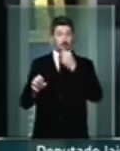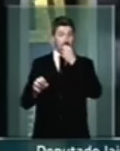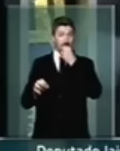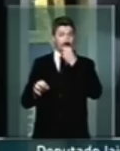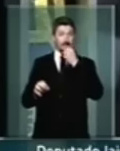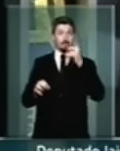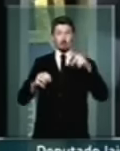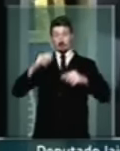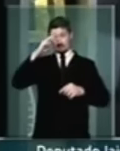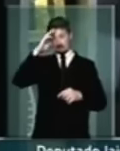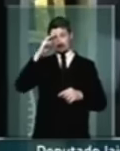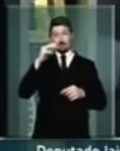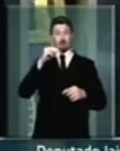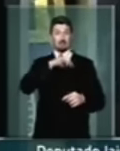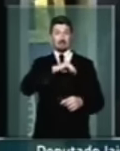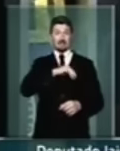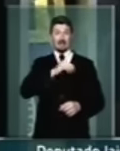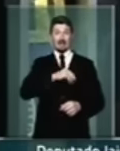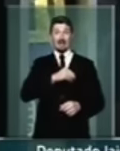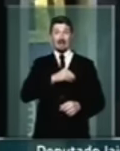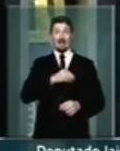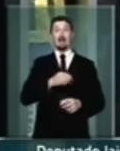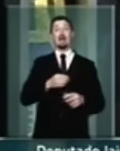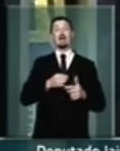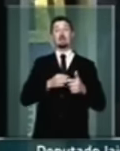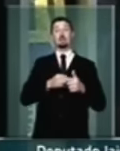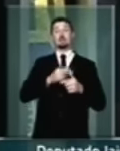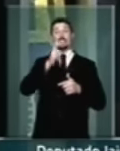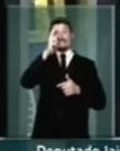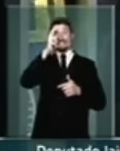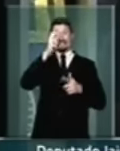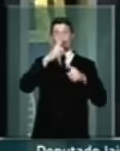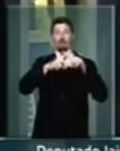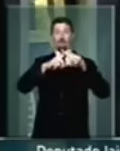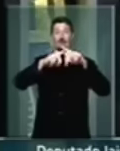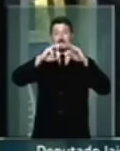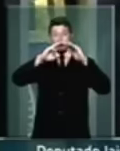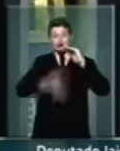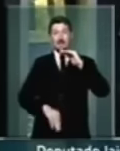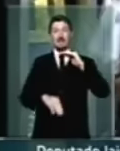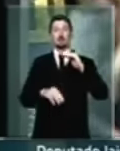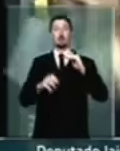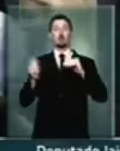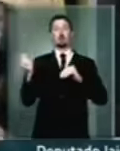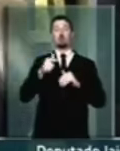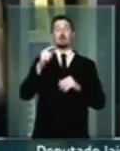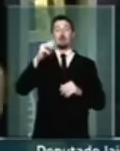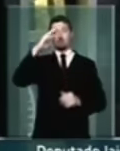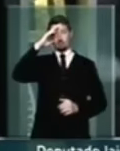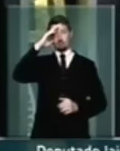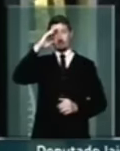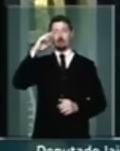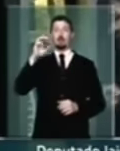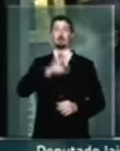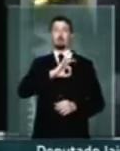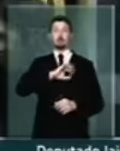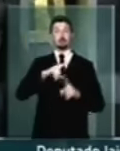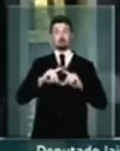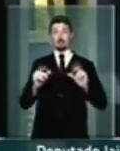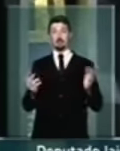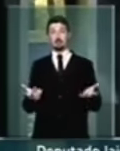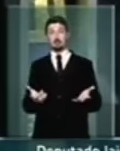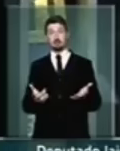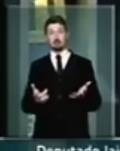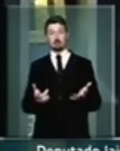Brasília. Então, é mais do que claro isso, a nossa defasagem salarial. E dizer mais ainda, tem